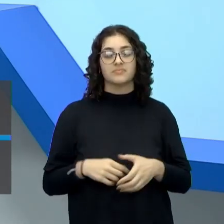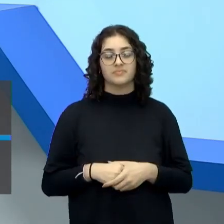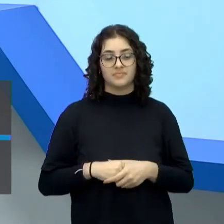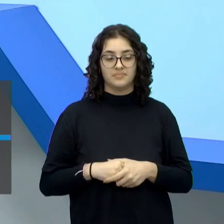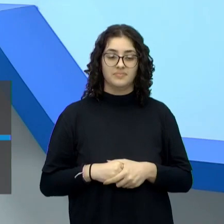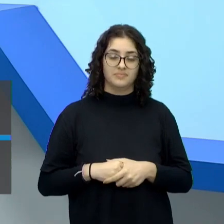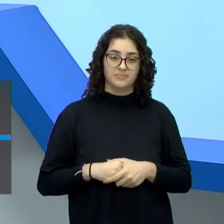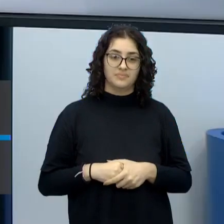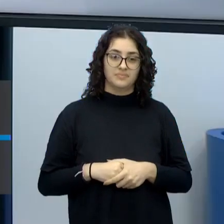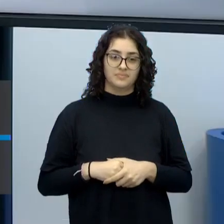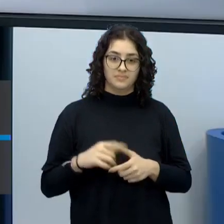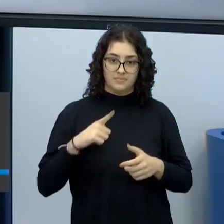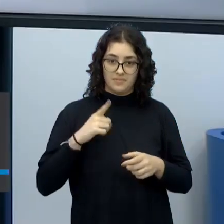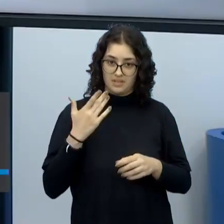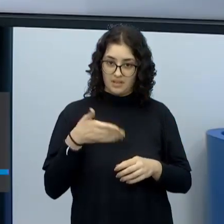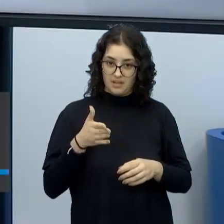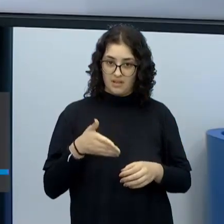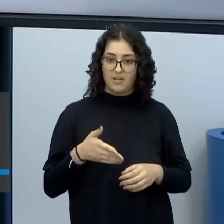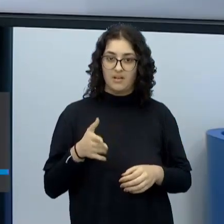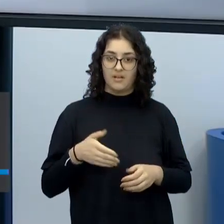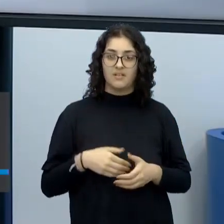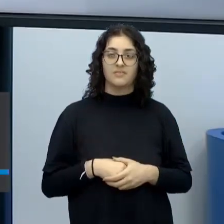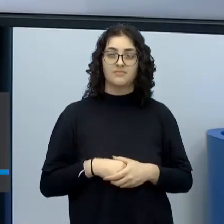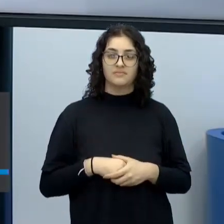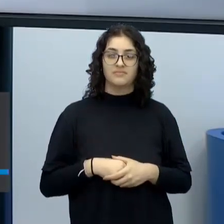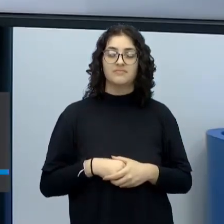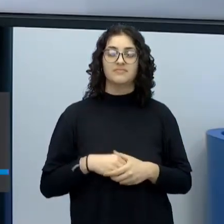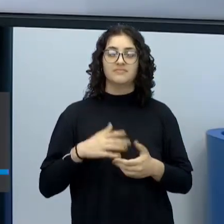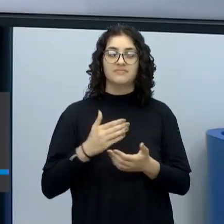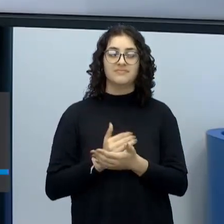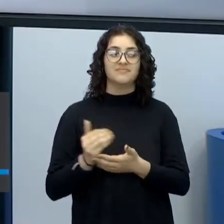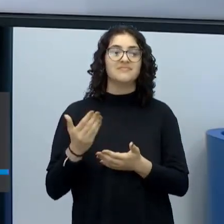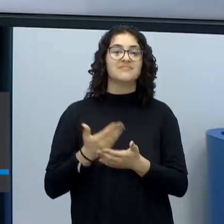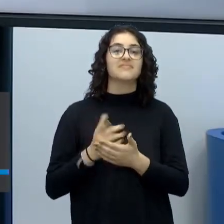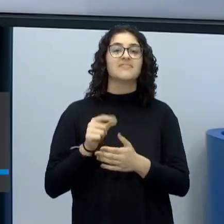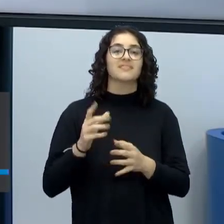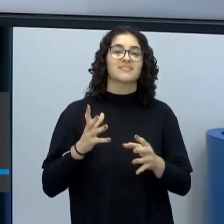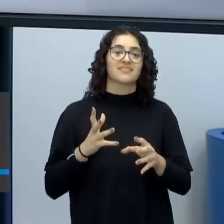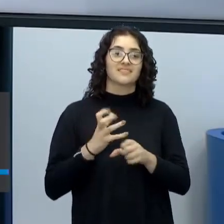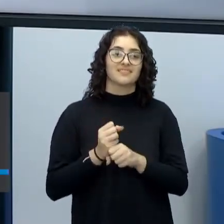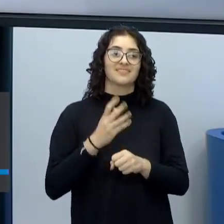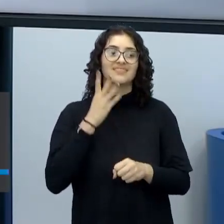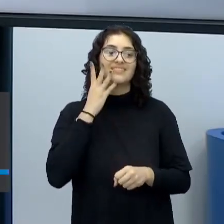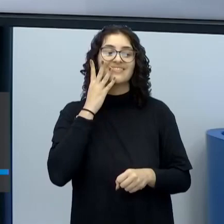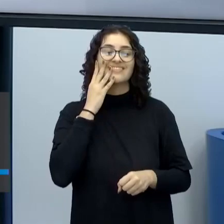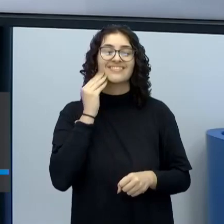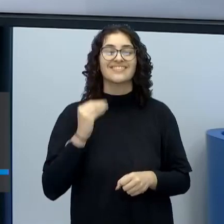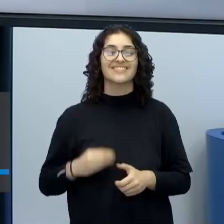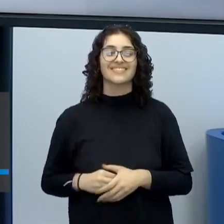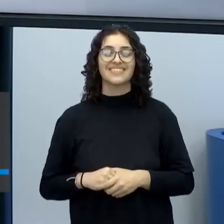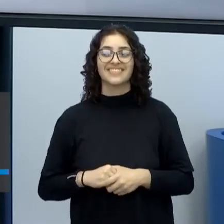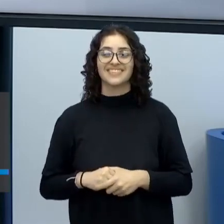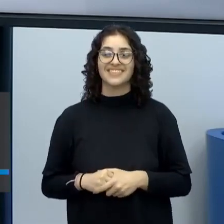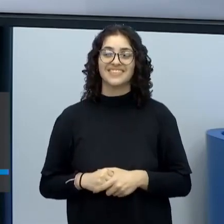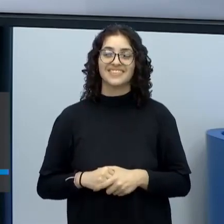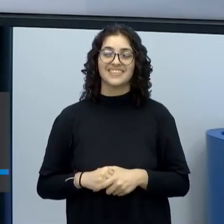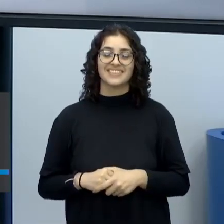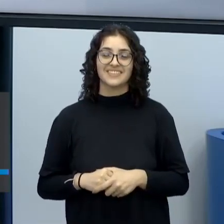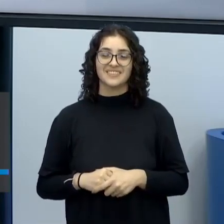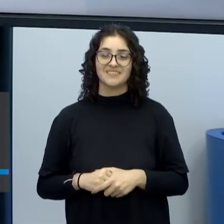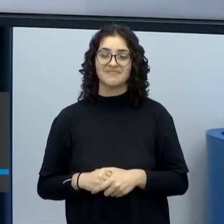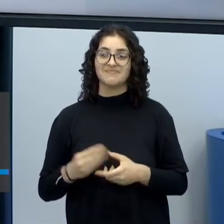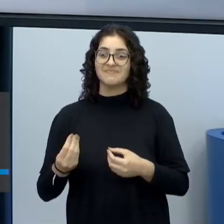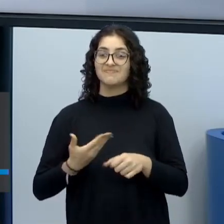Roberto? Certinho. Demos o recado para começar então a nossa aula fazendo o quê? Cálculos aí no Scratch, criando uma historinha que tem a ver com cálculo. Boa. Então, Osmar,